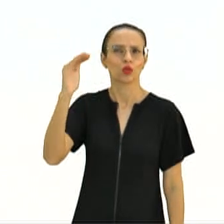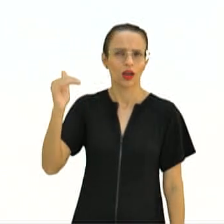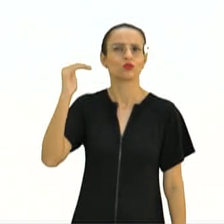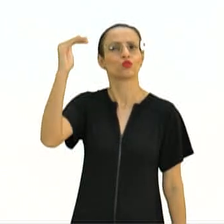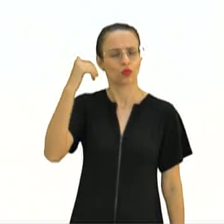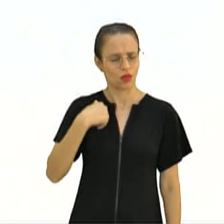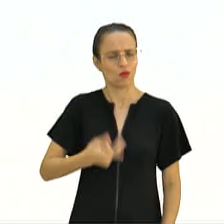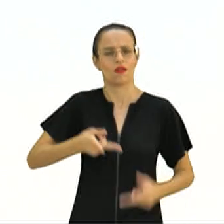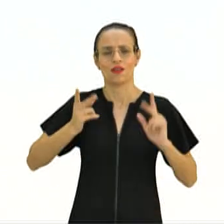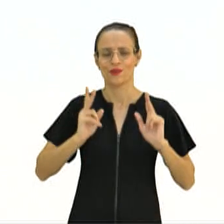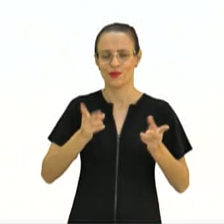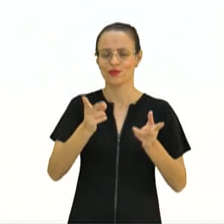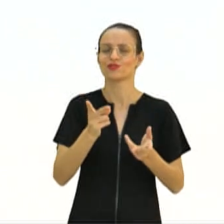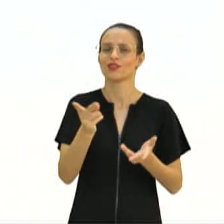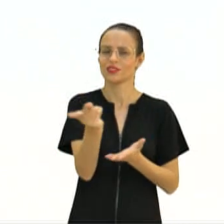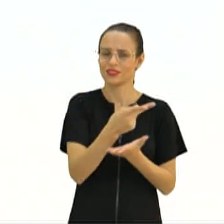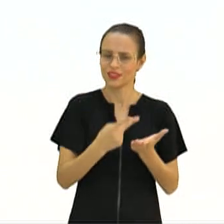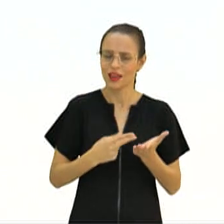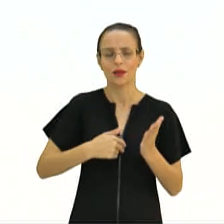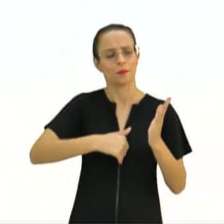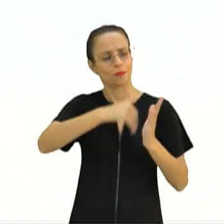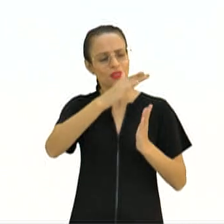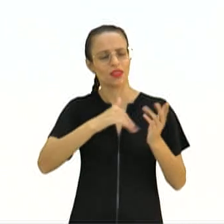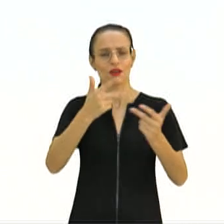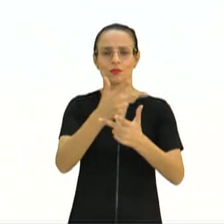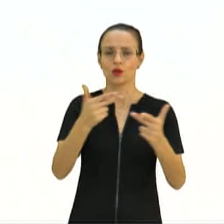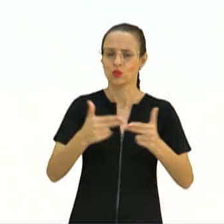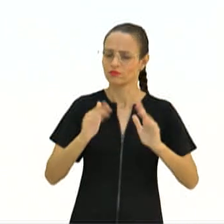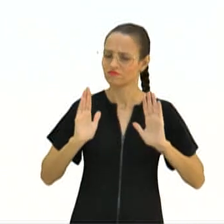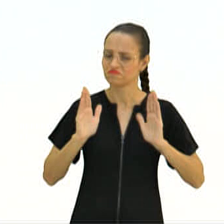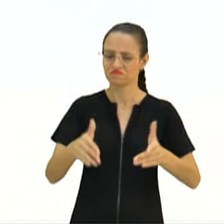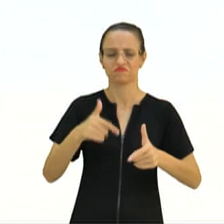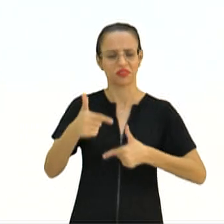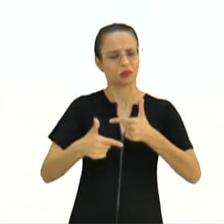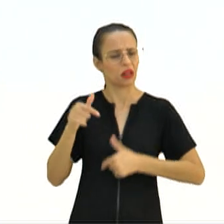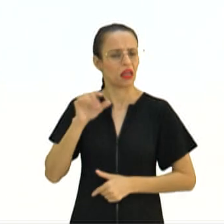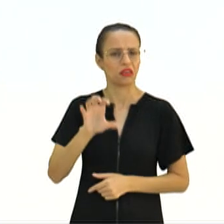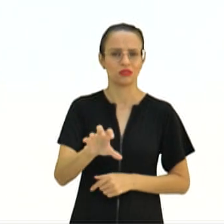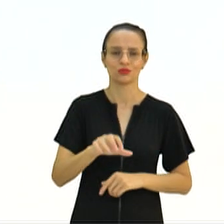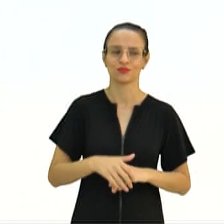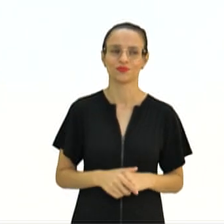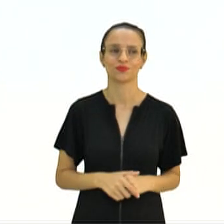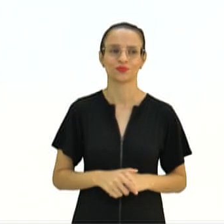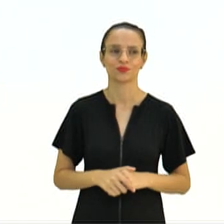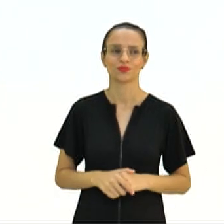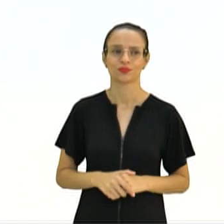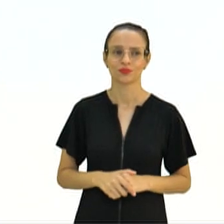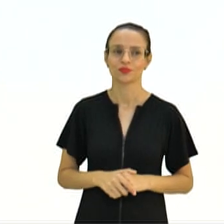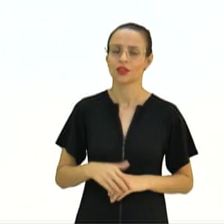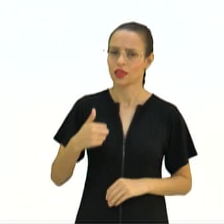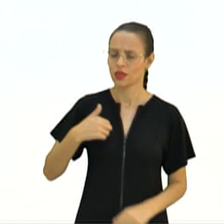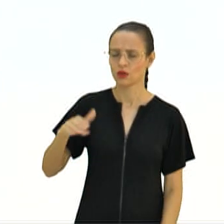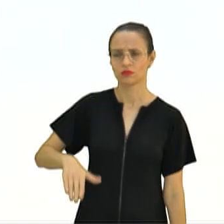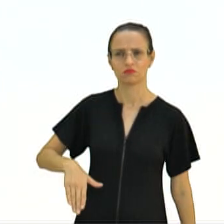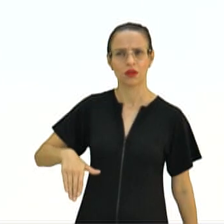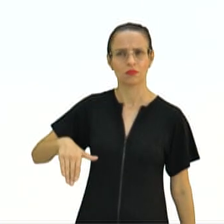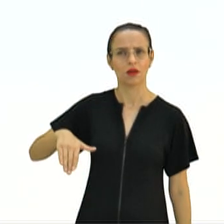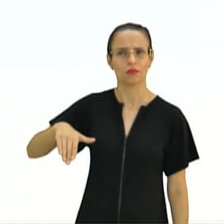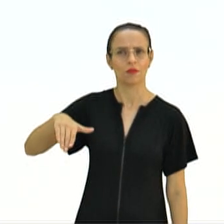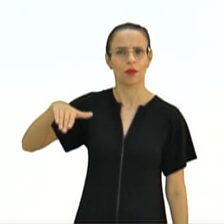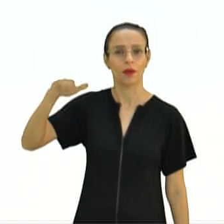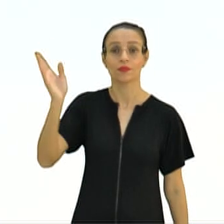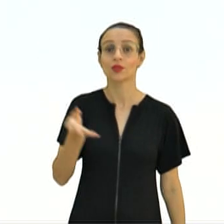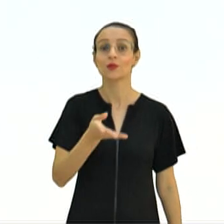iria desenhar, pintar, trabalhar com algo nessa linha. Na medida em que fui crescendo, conheci